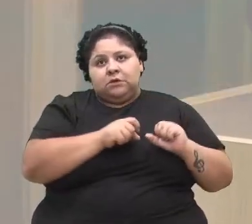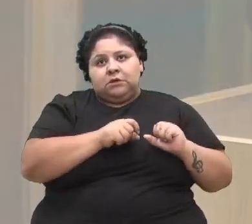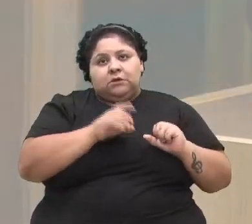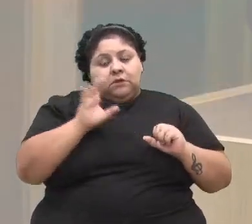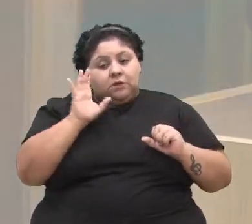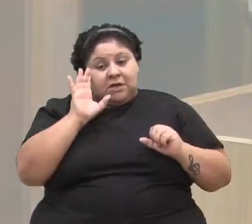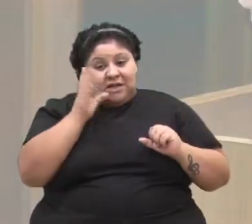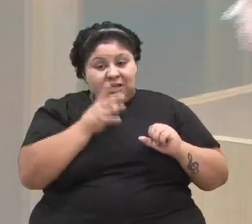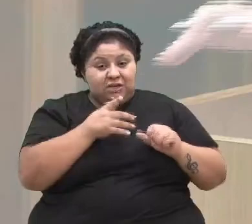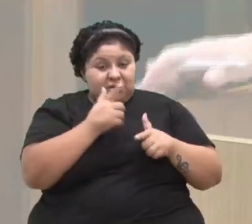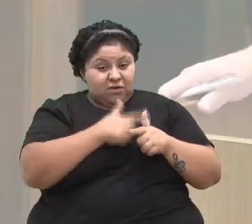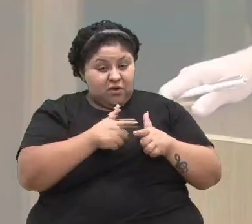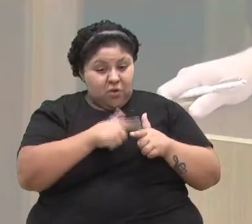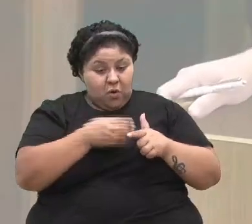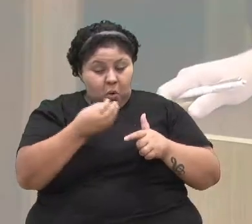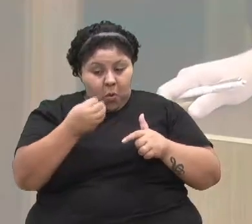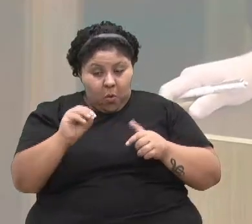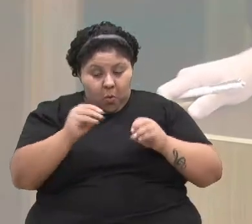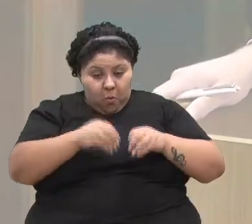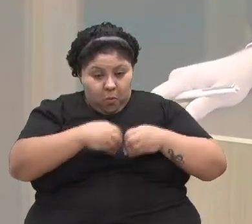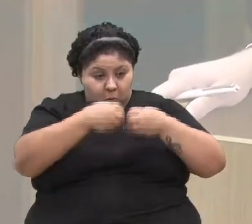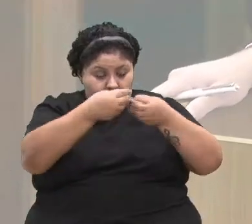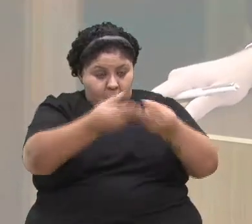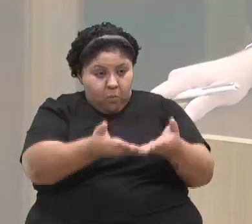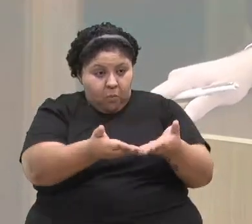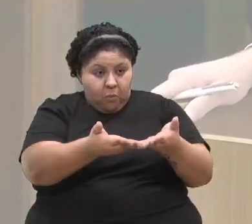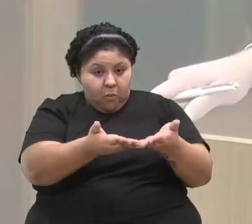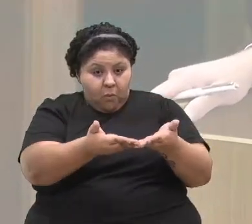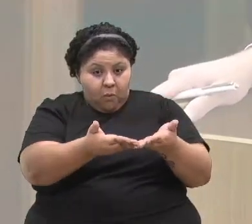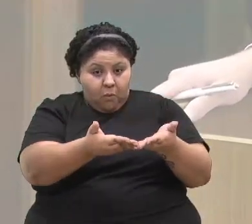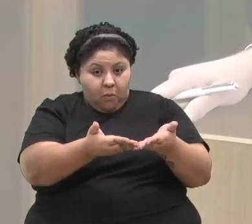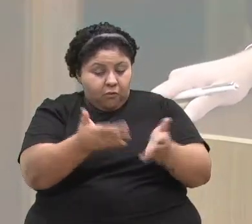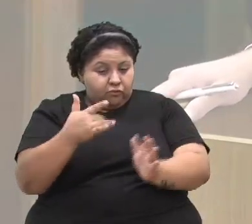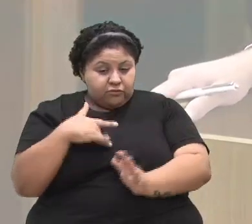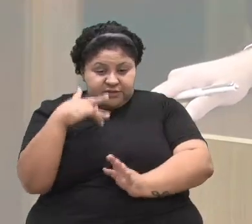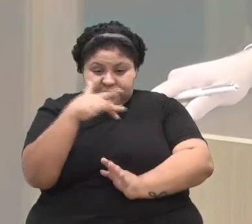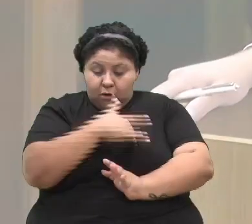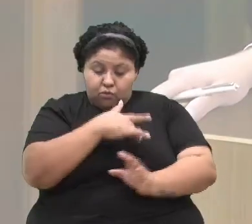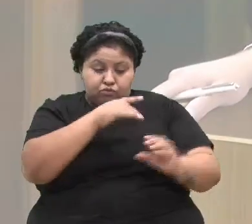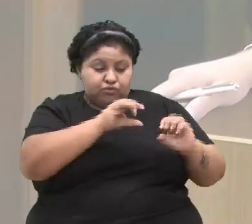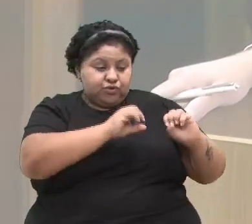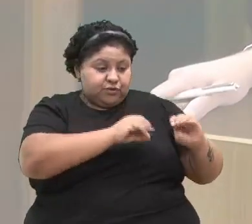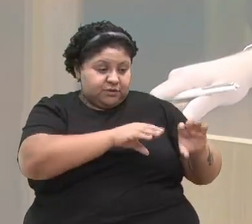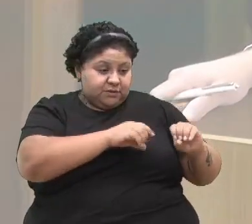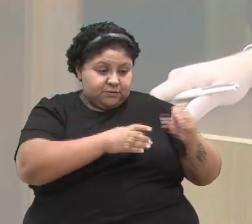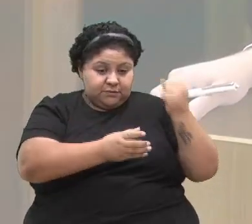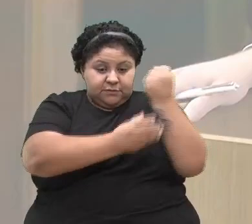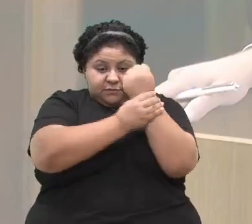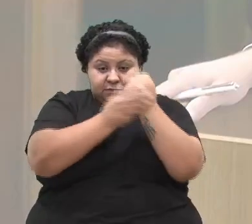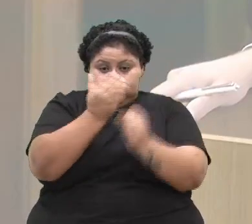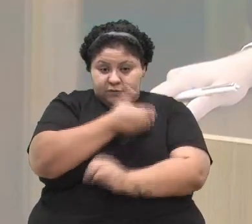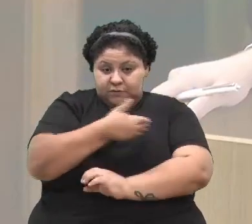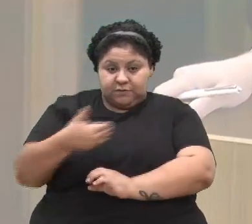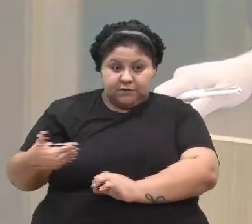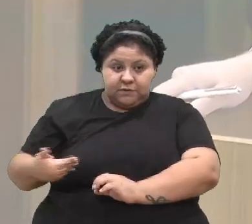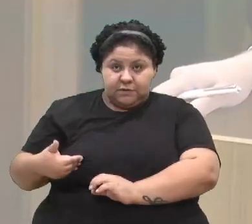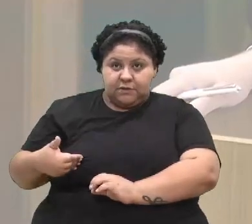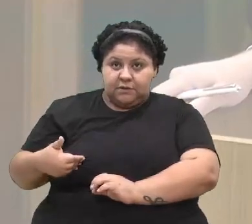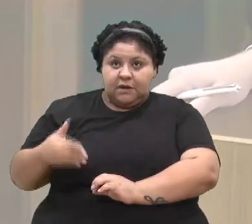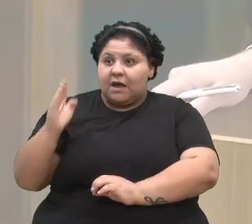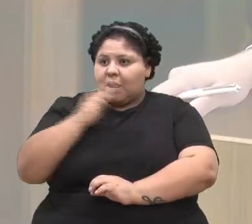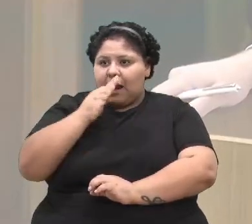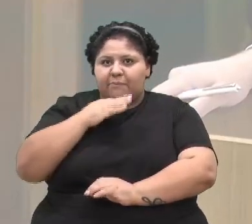ou dar alguma solução a situações como saúde, educação e segurança pública da noite para o